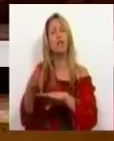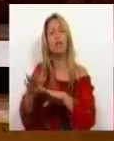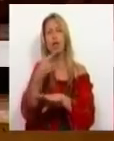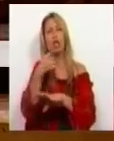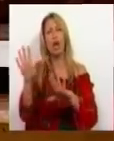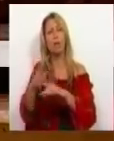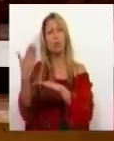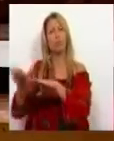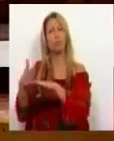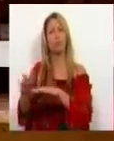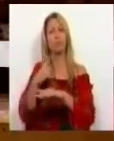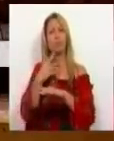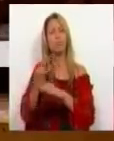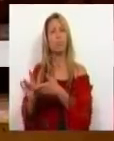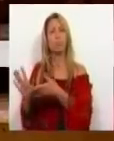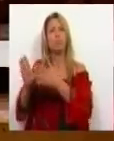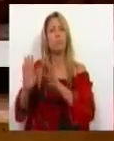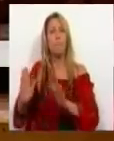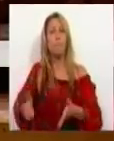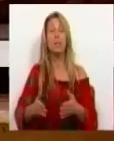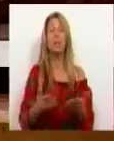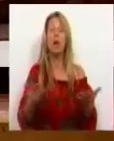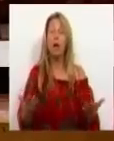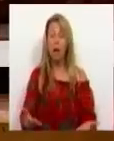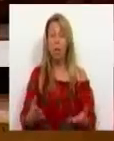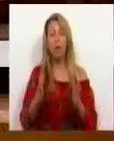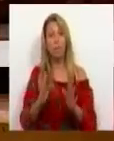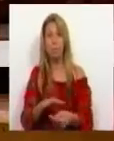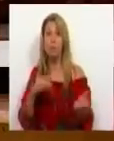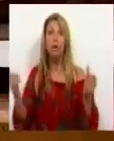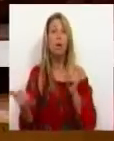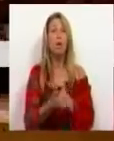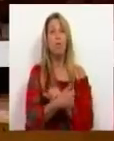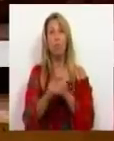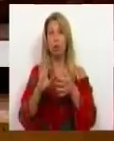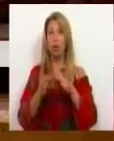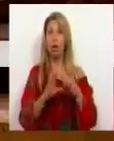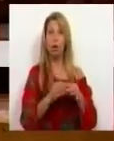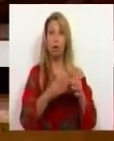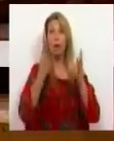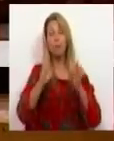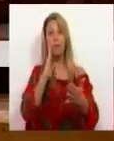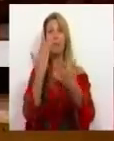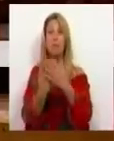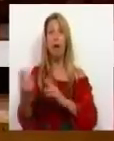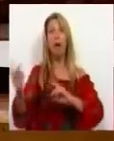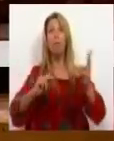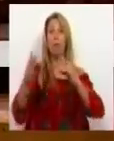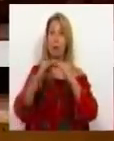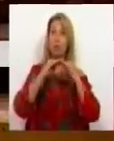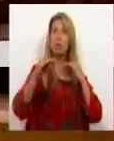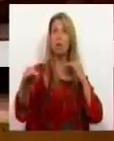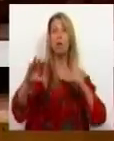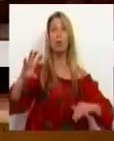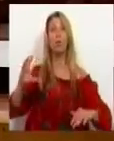logo descartáveis. Agora será necessário inverter essa lógica. É preciso promover uma mobilidade sustentável em todo o